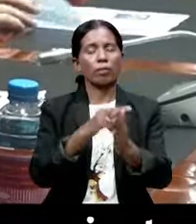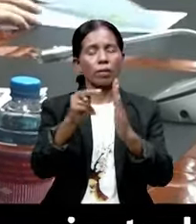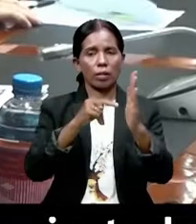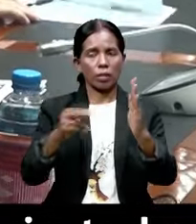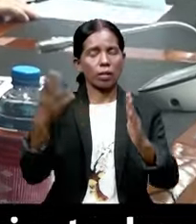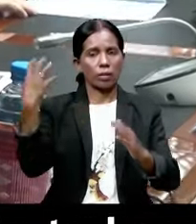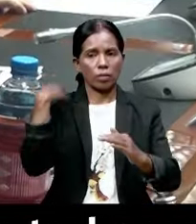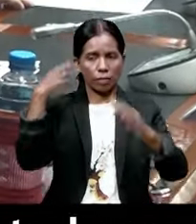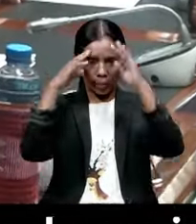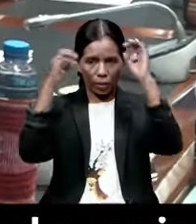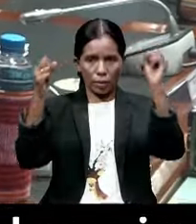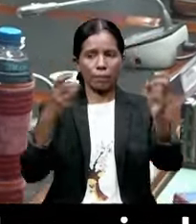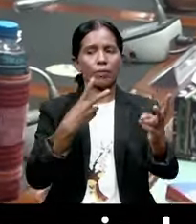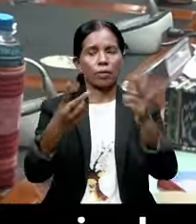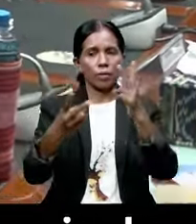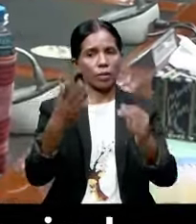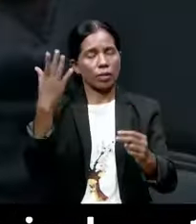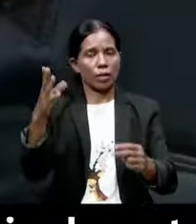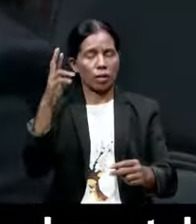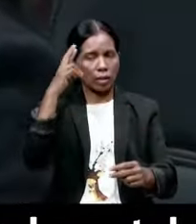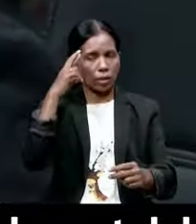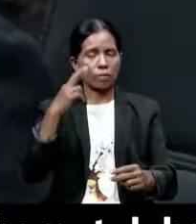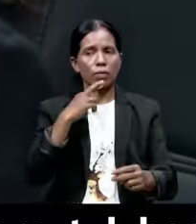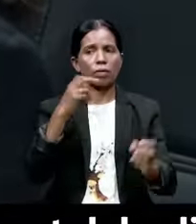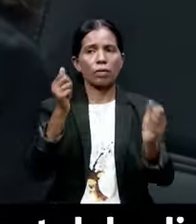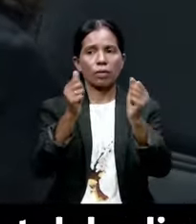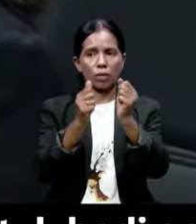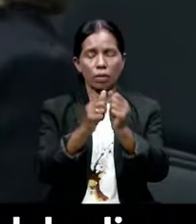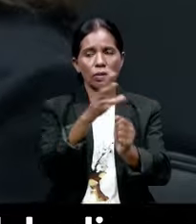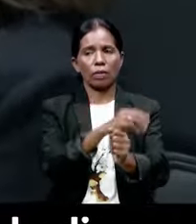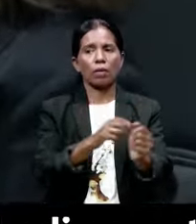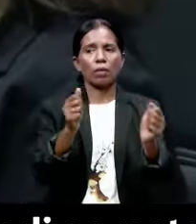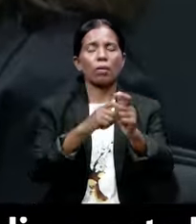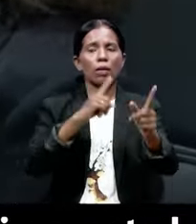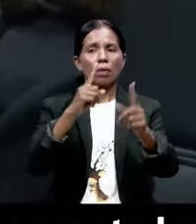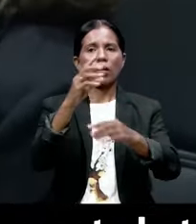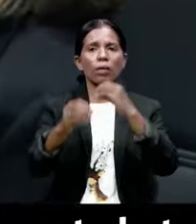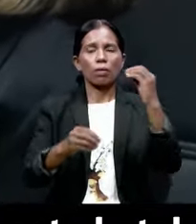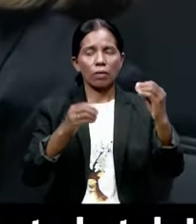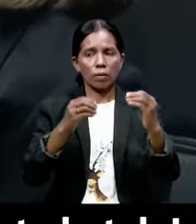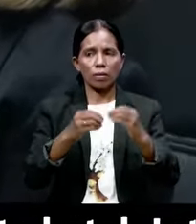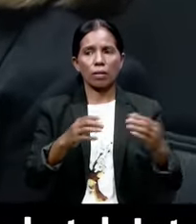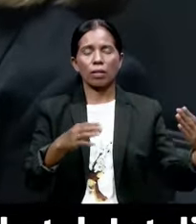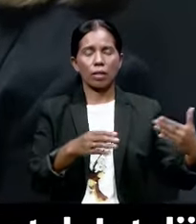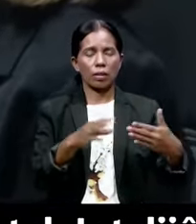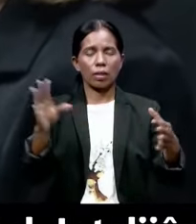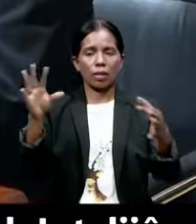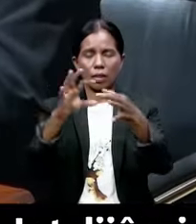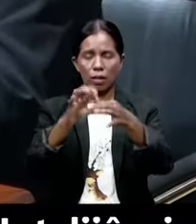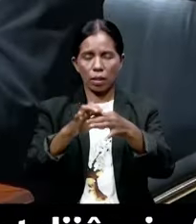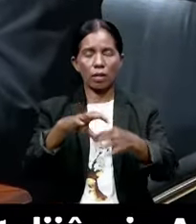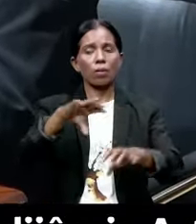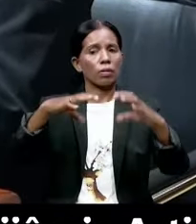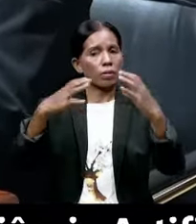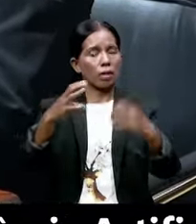Palácio Presidencial. E a visita refere a Mozorta ao Winston Peters, colia Conabá, assunto ligado à reforma Conselho de